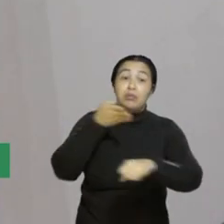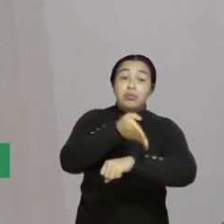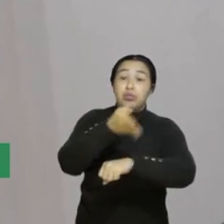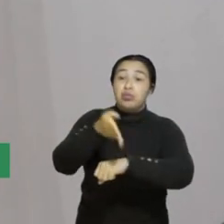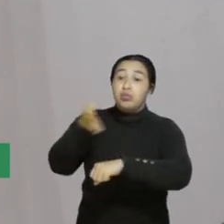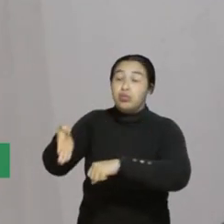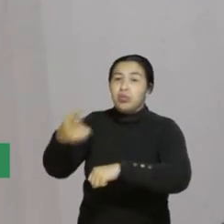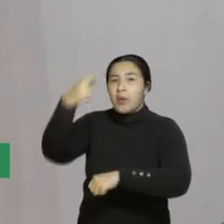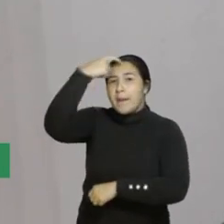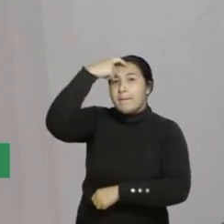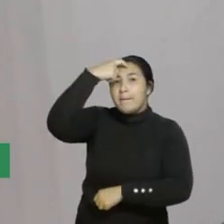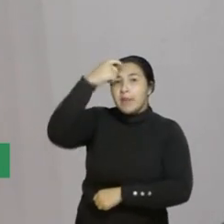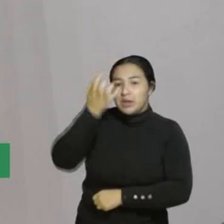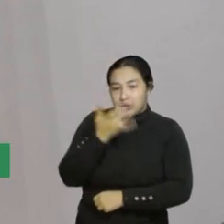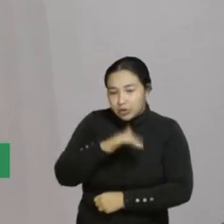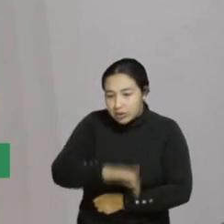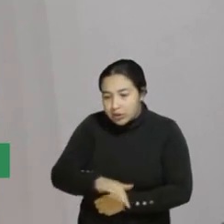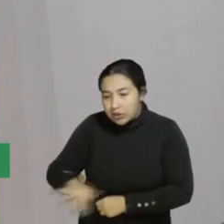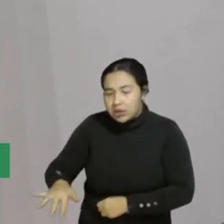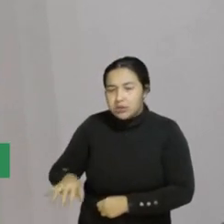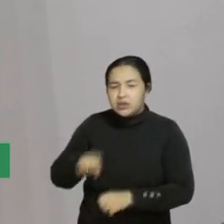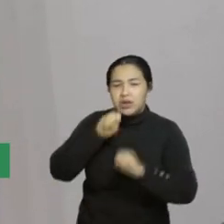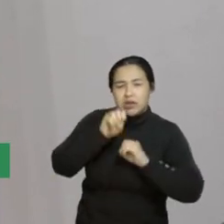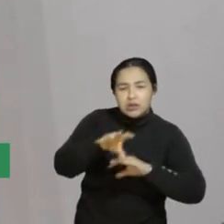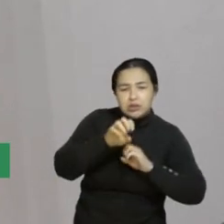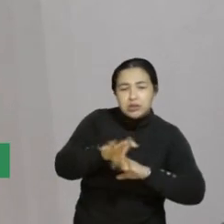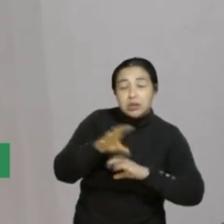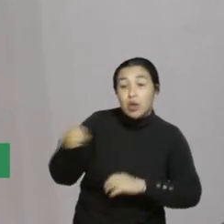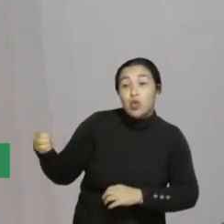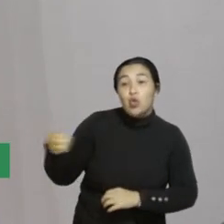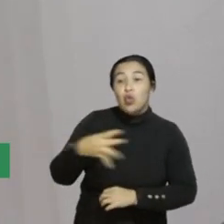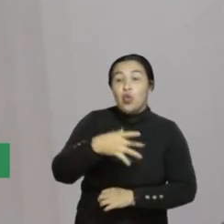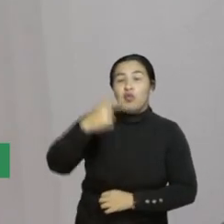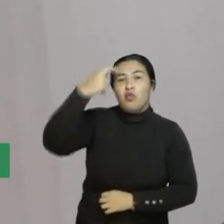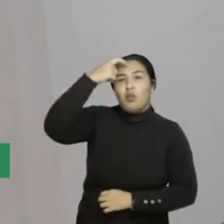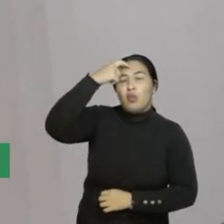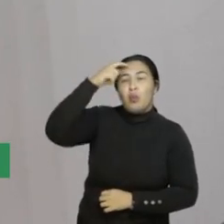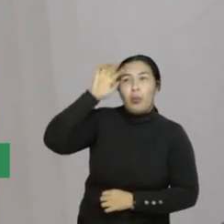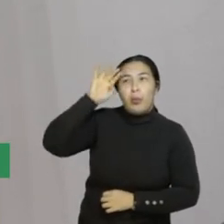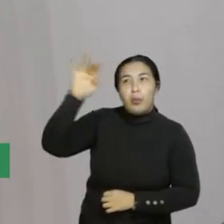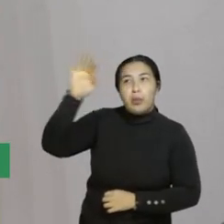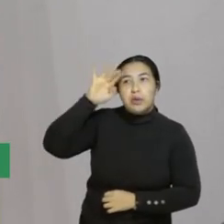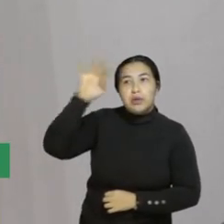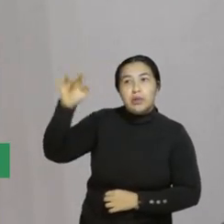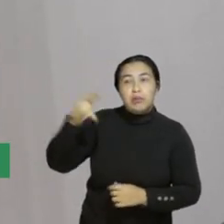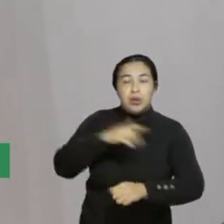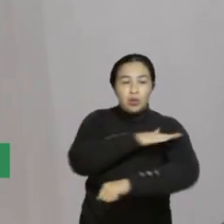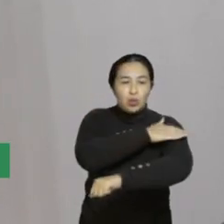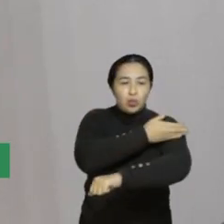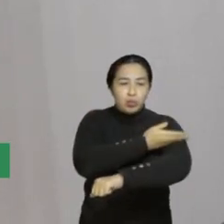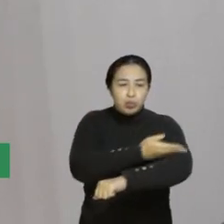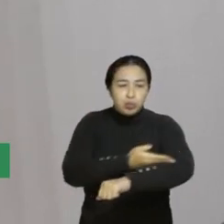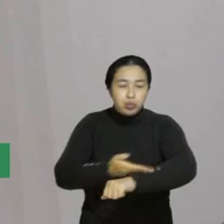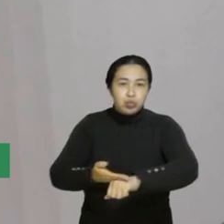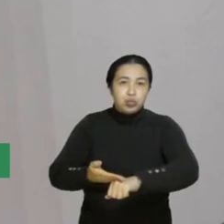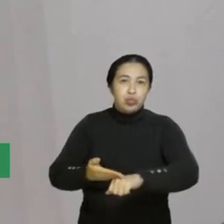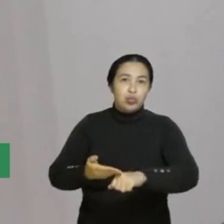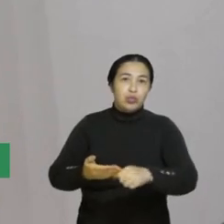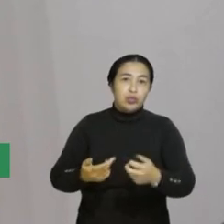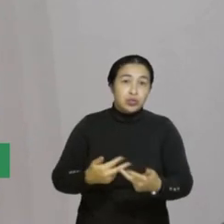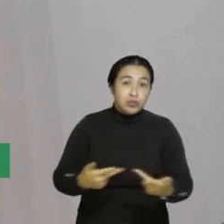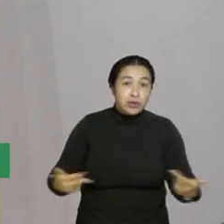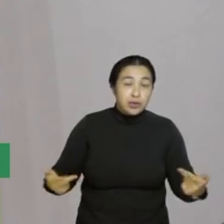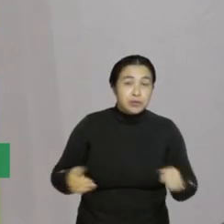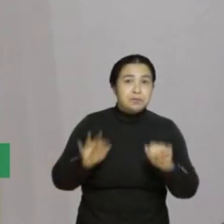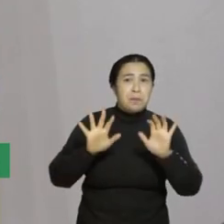das crianças e incutir nelas um novo pensamento, uma nova gama de costumes, de valores. Mas eu quero começar a responder as objeções que